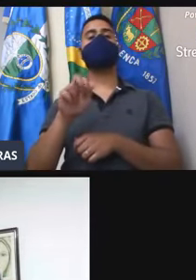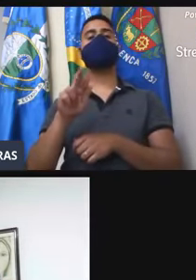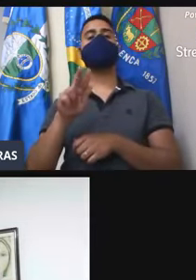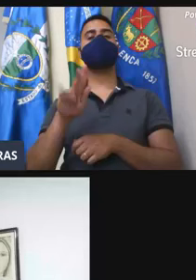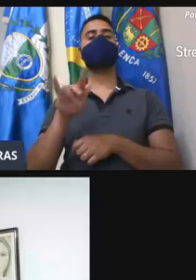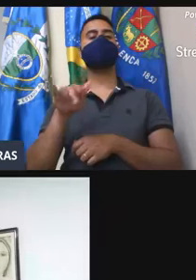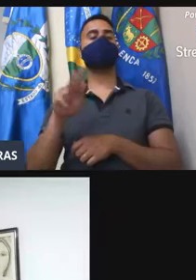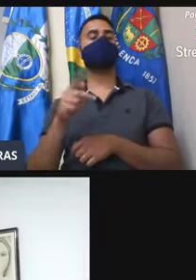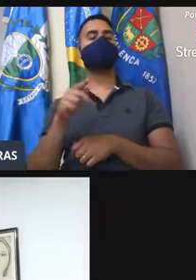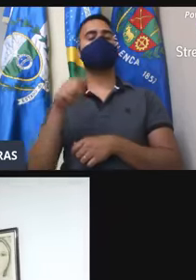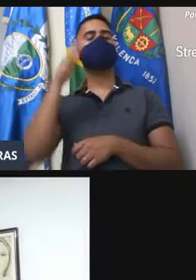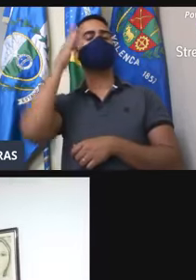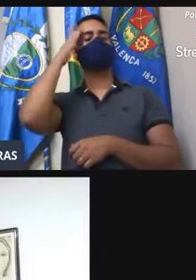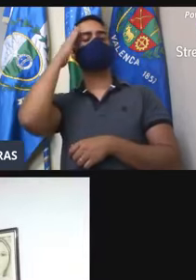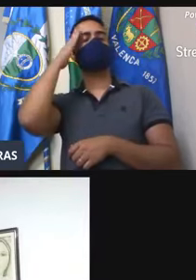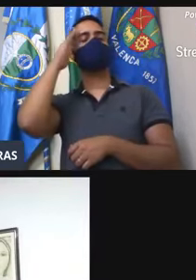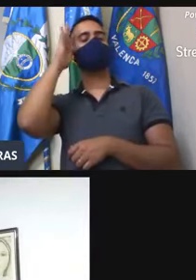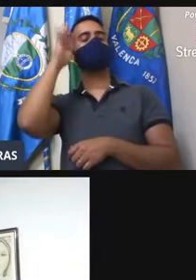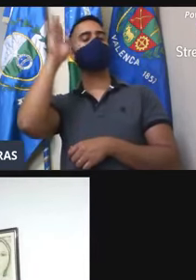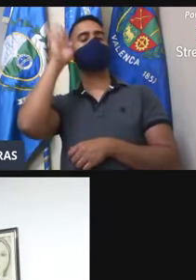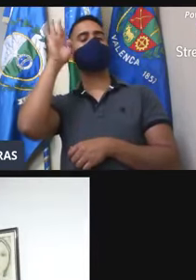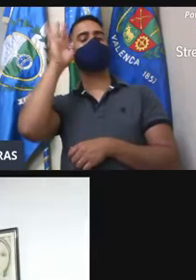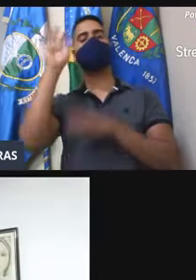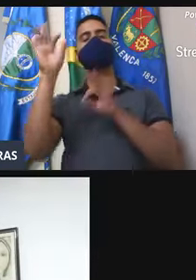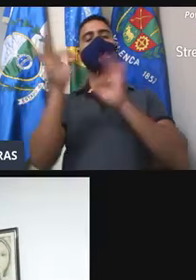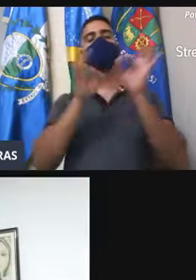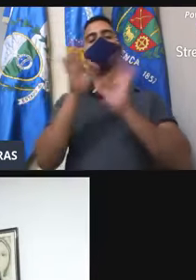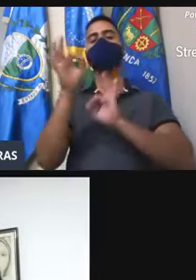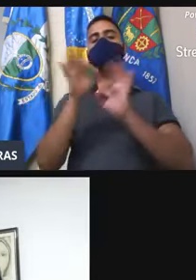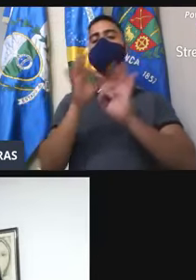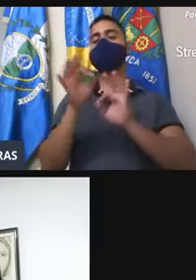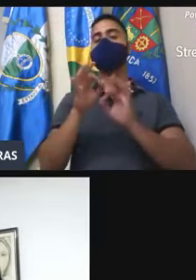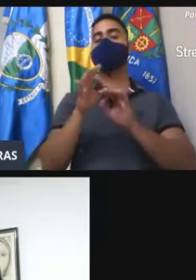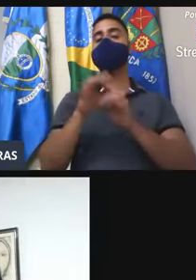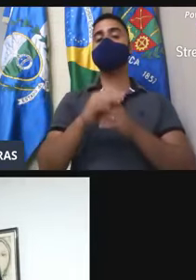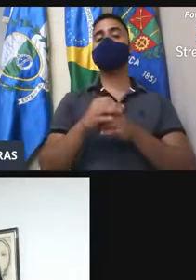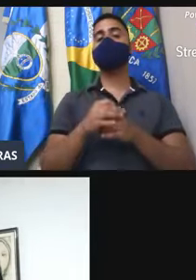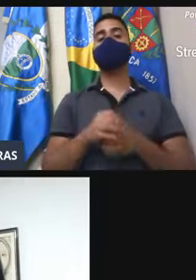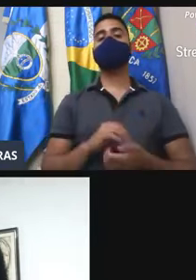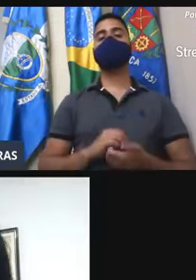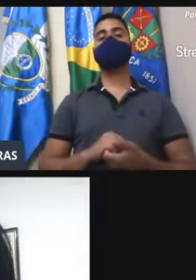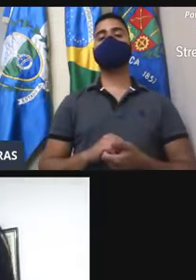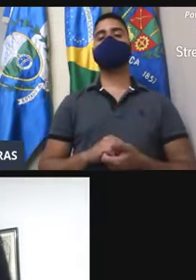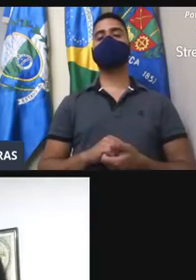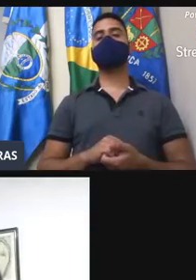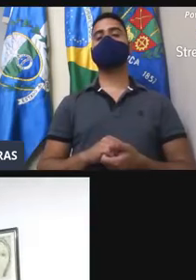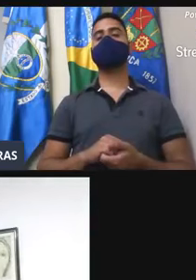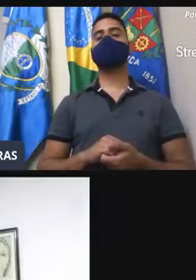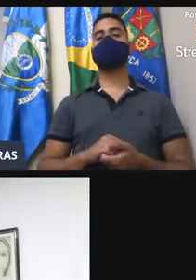Varginha. Se você tem alguma coisa em mente, se tem alguma coisa, algum projeto para a gente estar